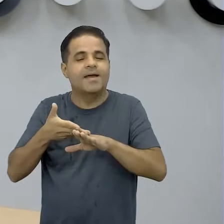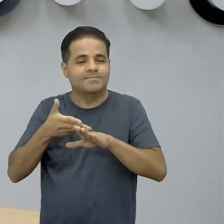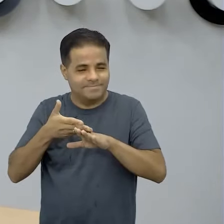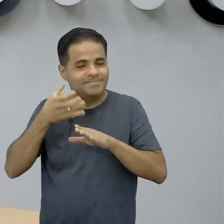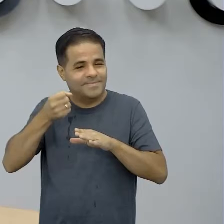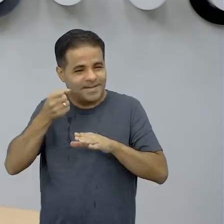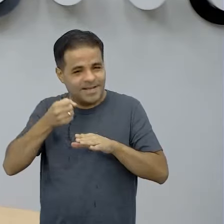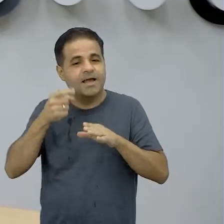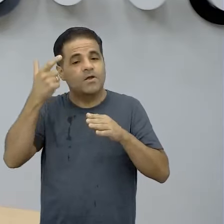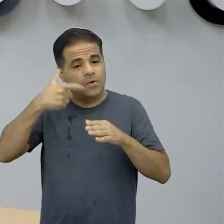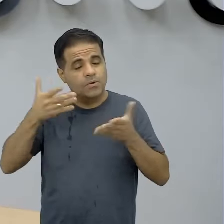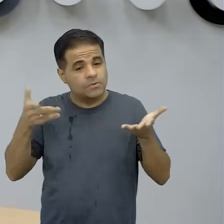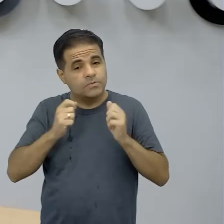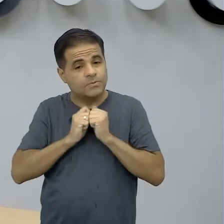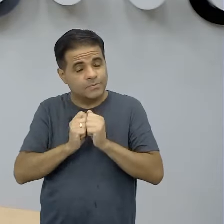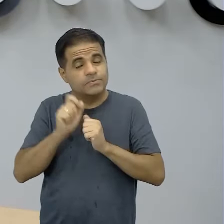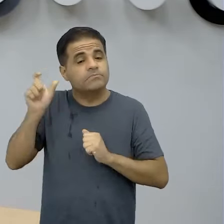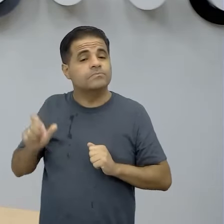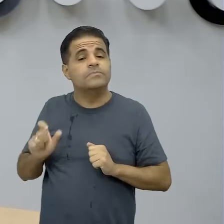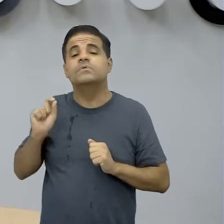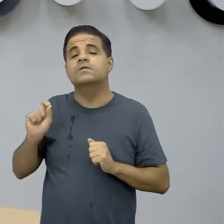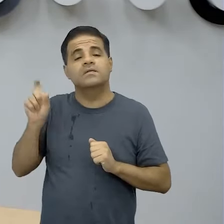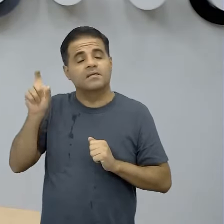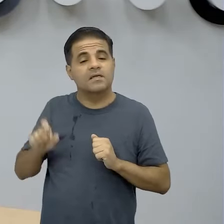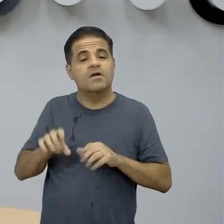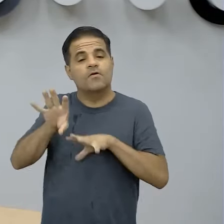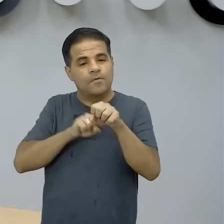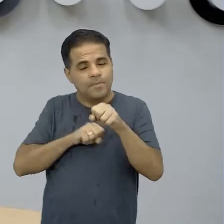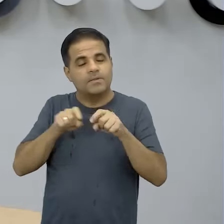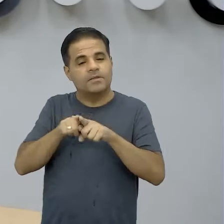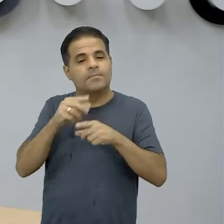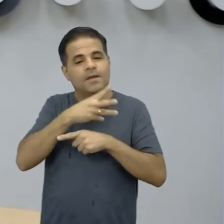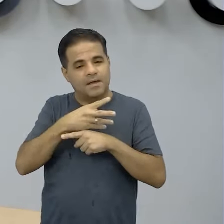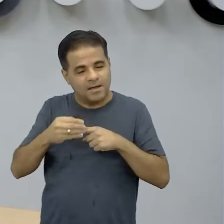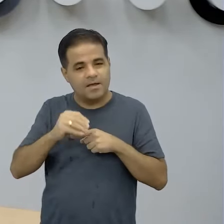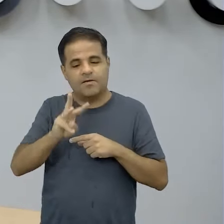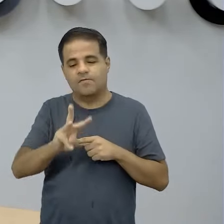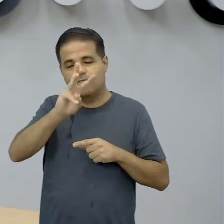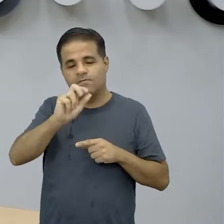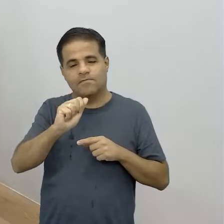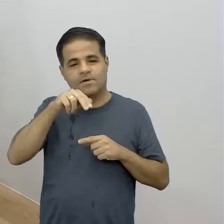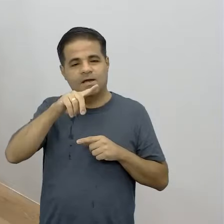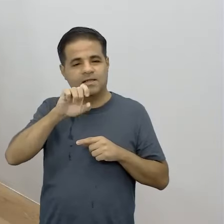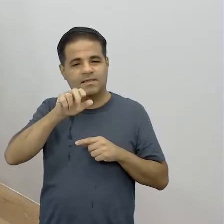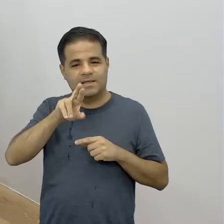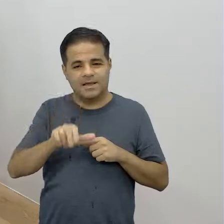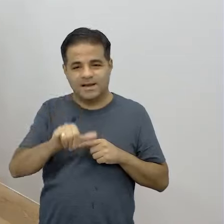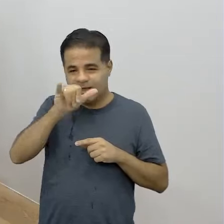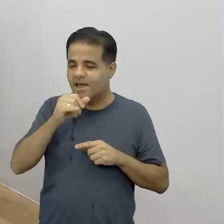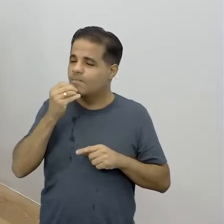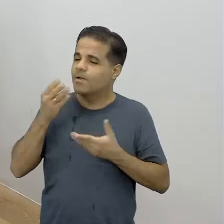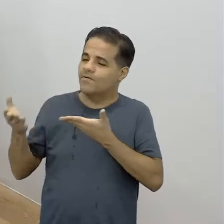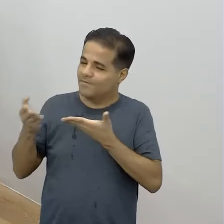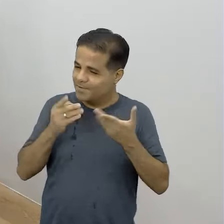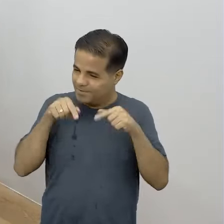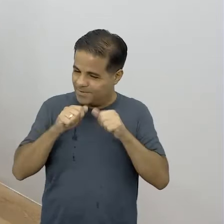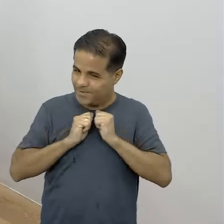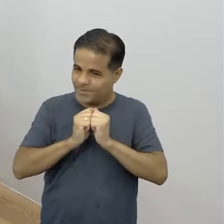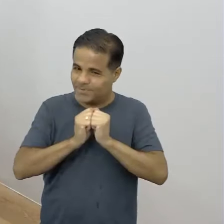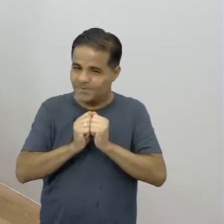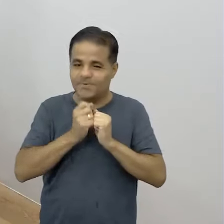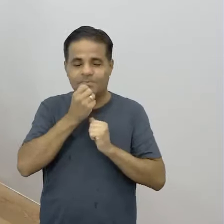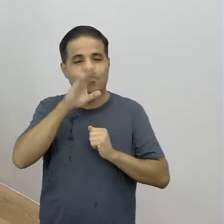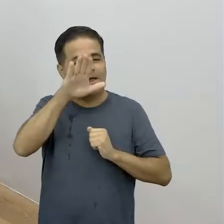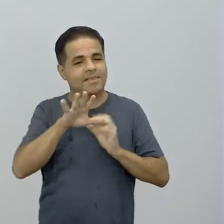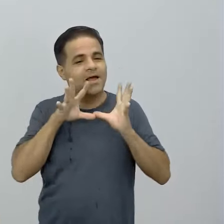aqui para vocês hoje em conjunto com o formador EFAP, Vanderlei Oddi. Bem-vindo, Vanderlei. Boa